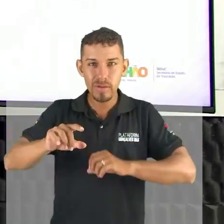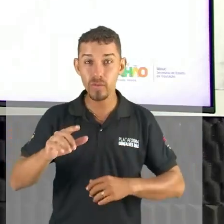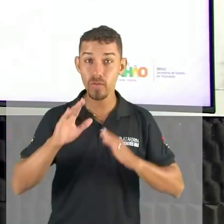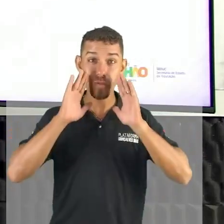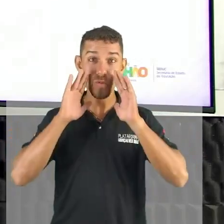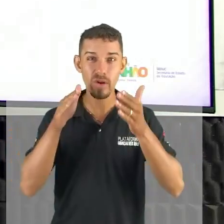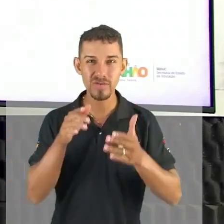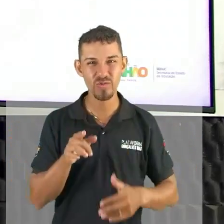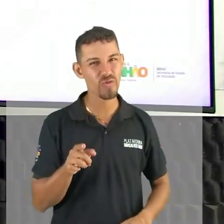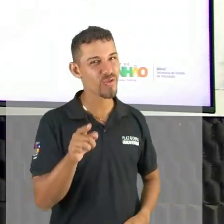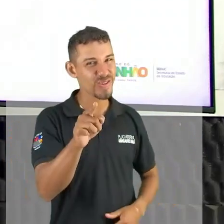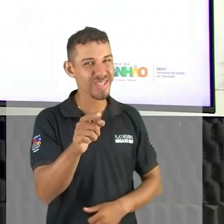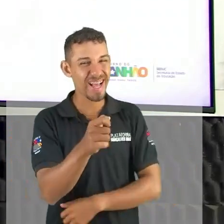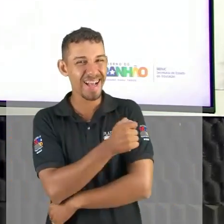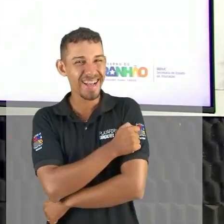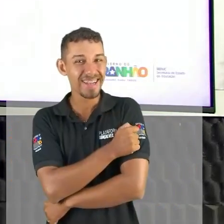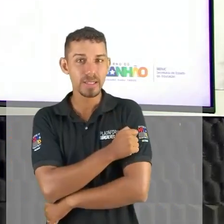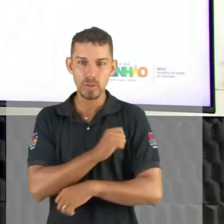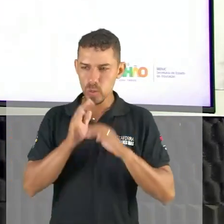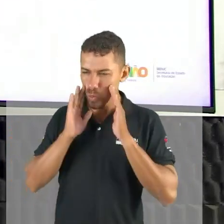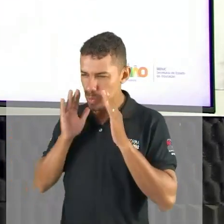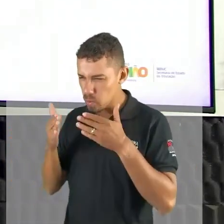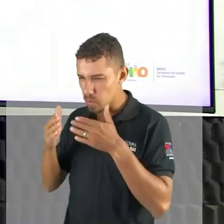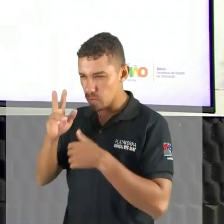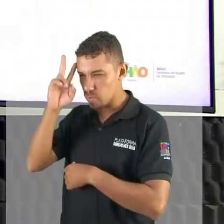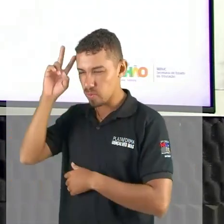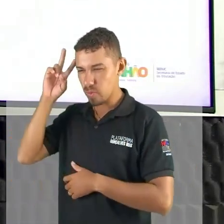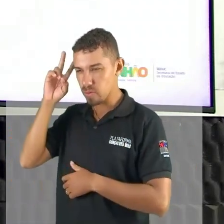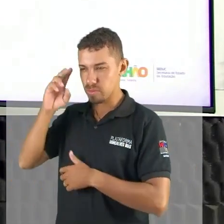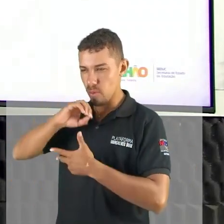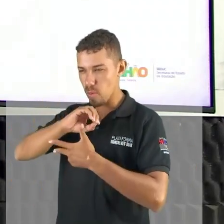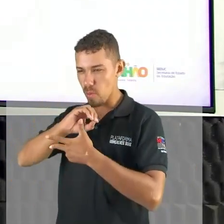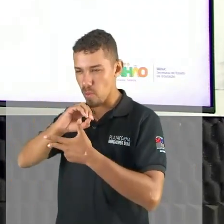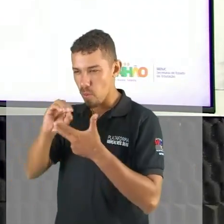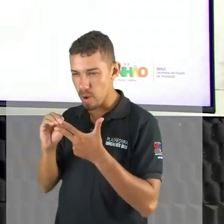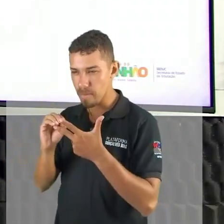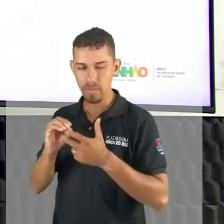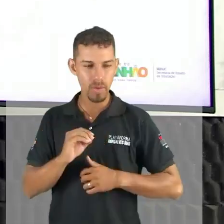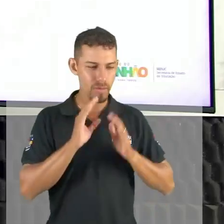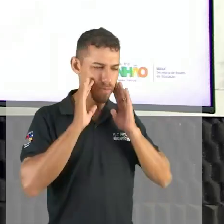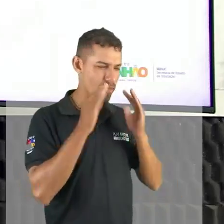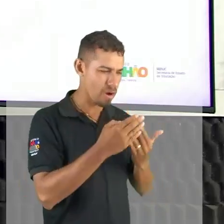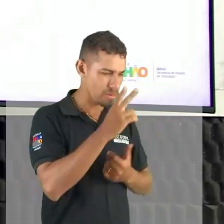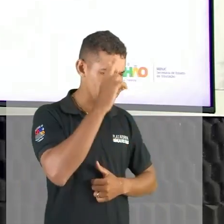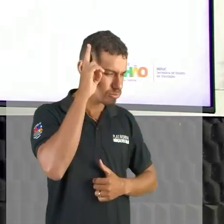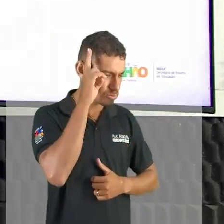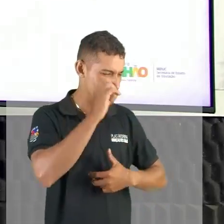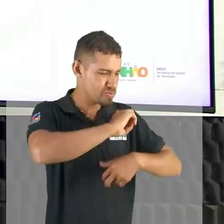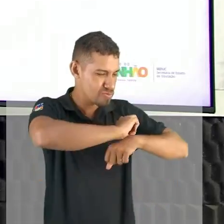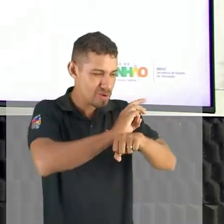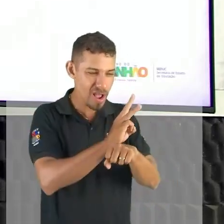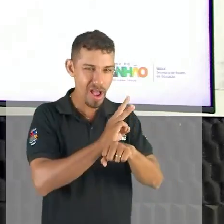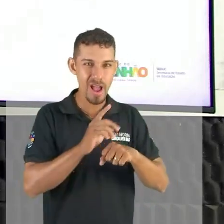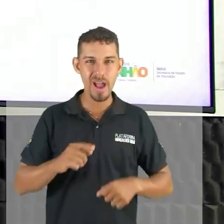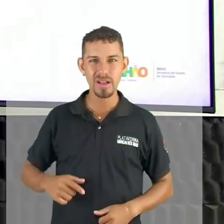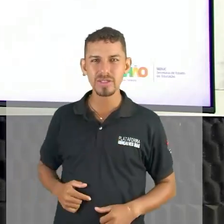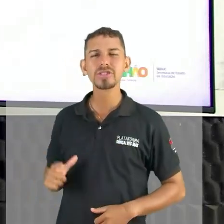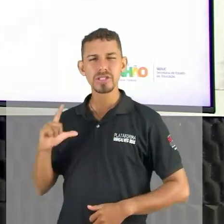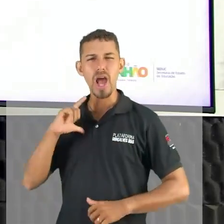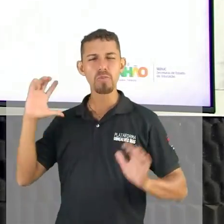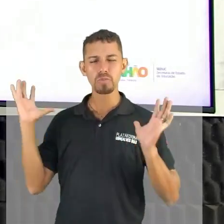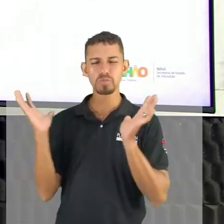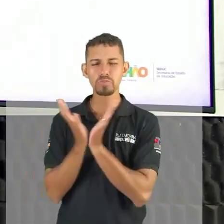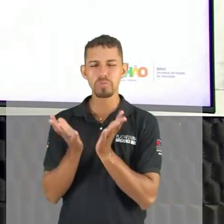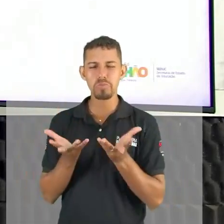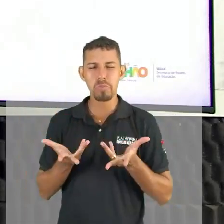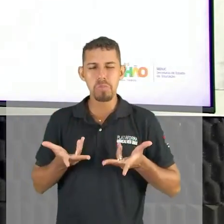olho no Enem, estão de olho na UEMA, a gente formou aqui um grande material com uma grande equipe, exatamente para você mandar muito bem nessas